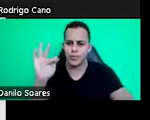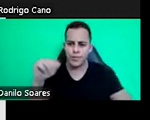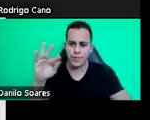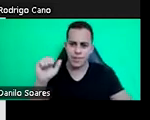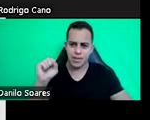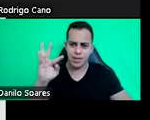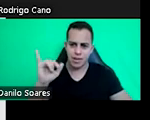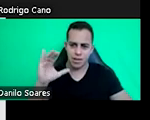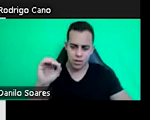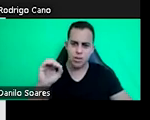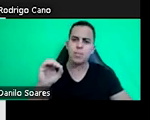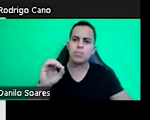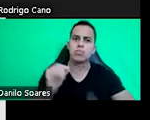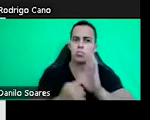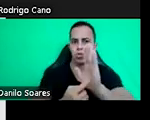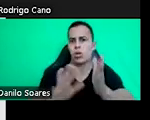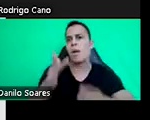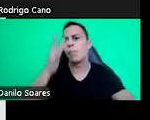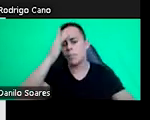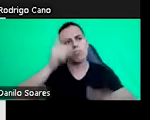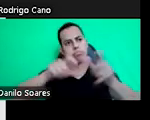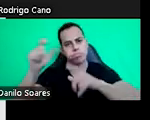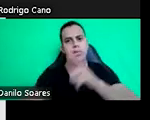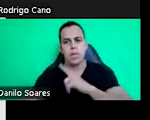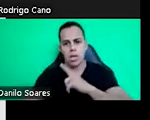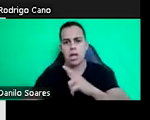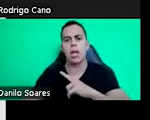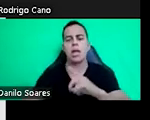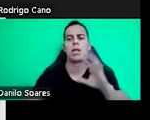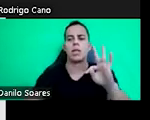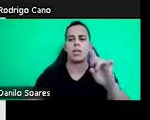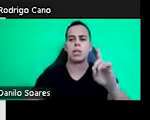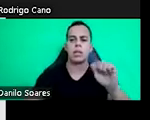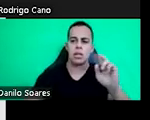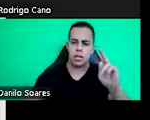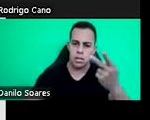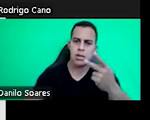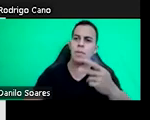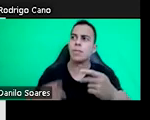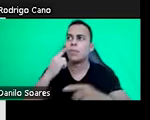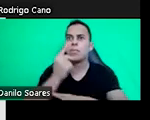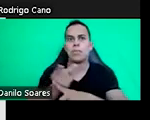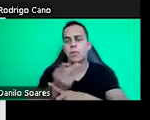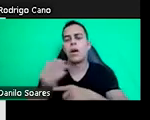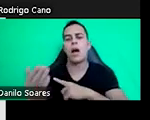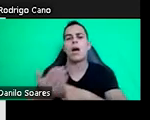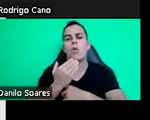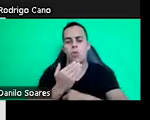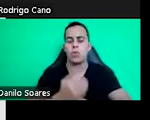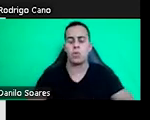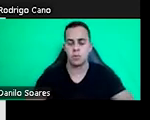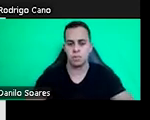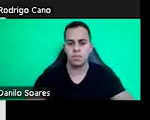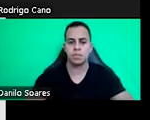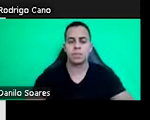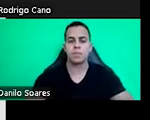pessoas se identificando como portadoras de TDAH e buscando ajuda para lidar com essa condição. Na sequência,